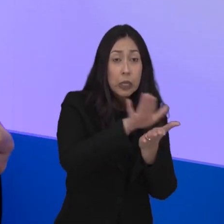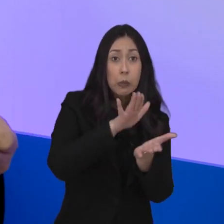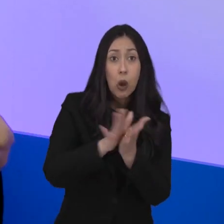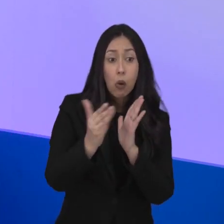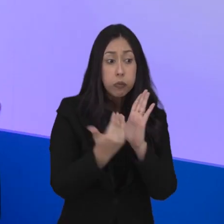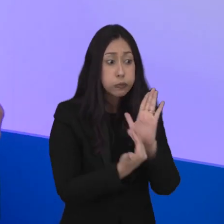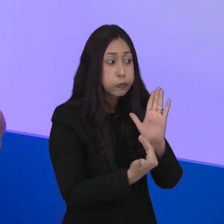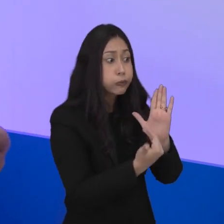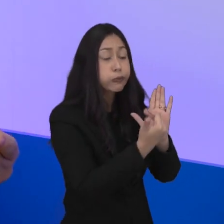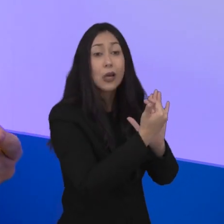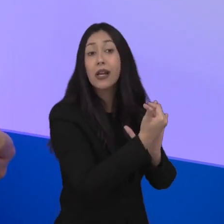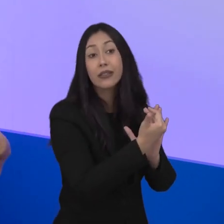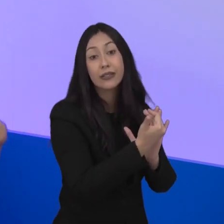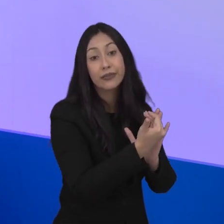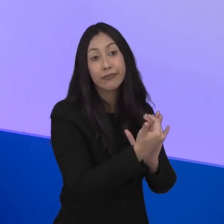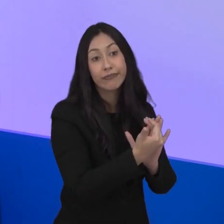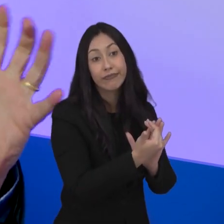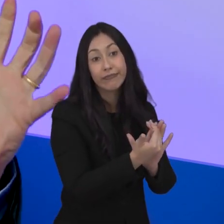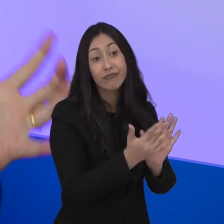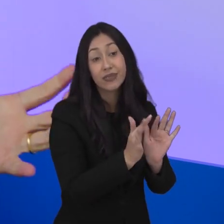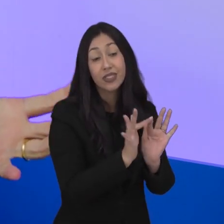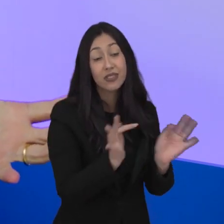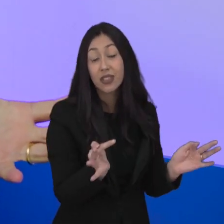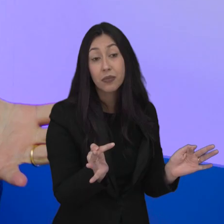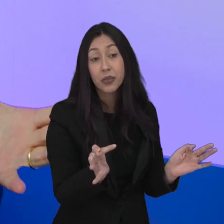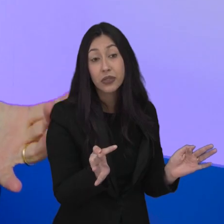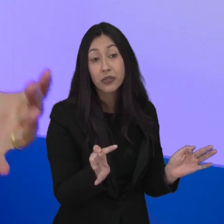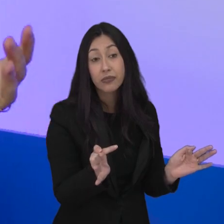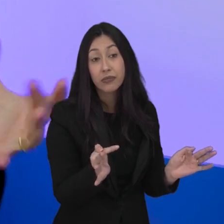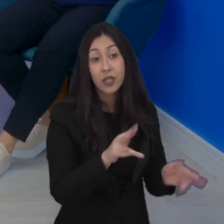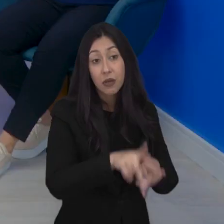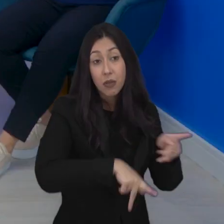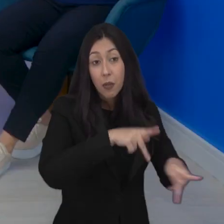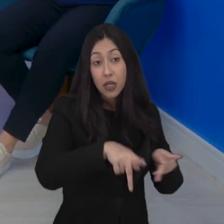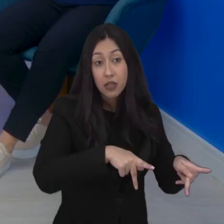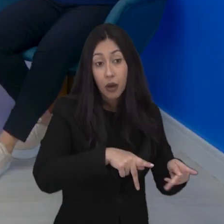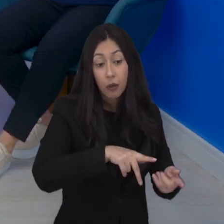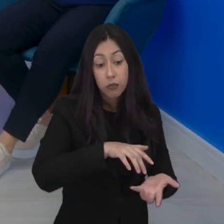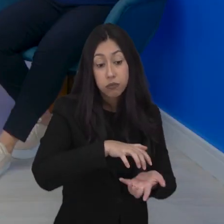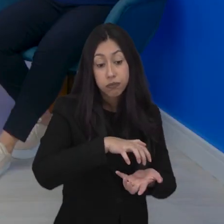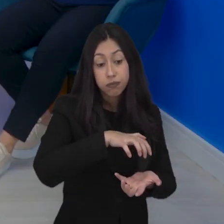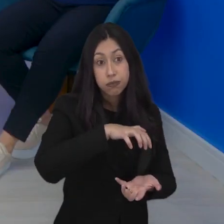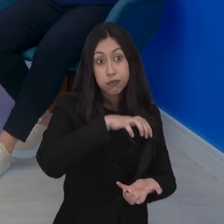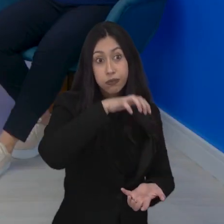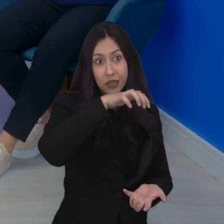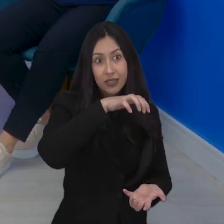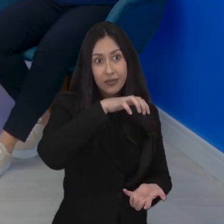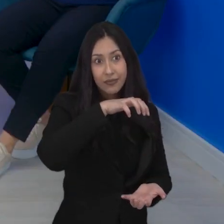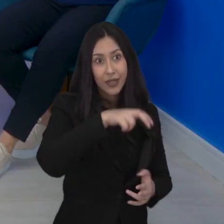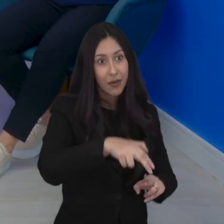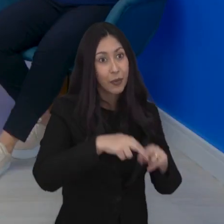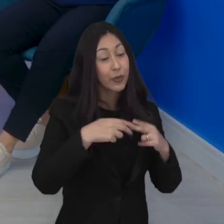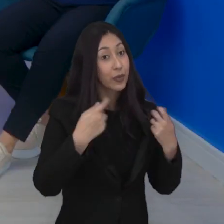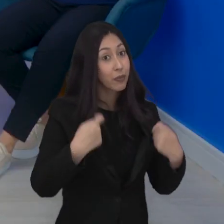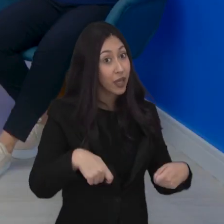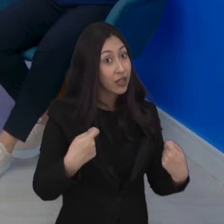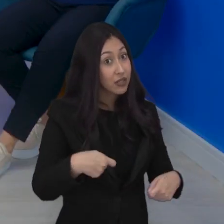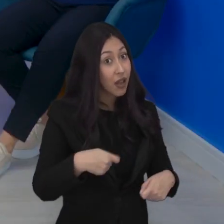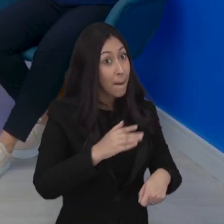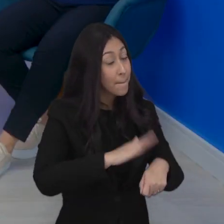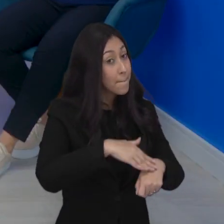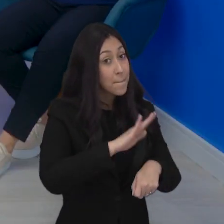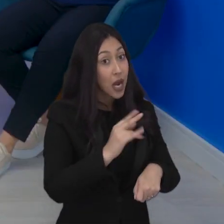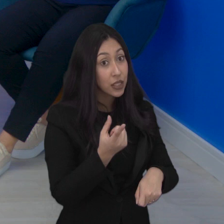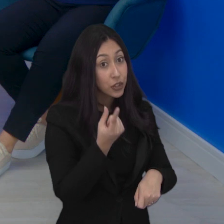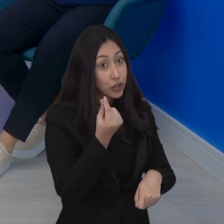despesas obrigatórias por uma razão até simples. A população está envelhecendo, então cada vez mais a gente vai precisar de